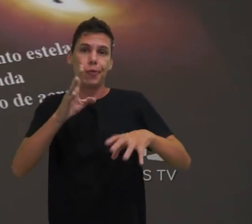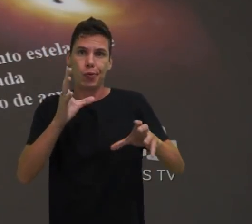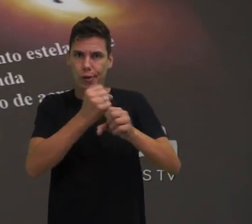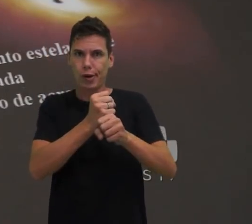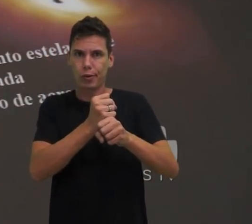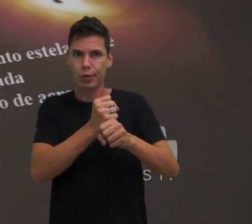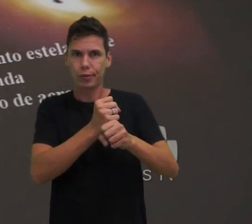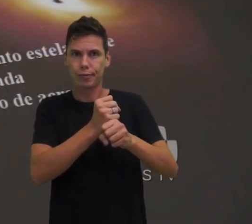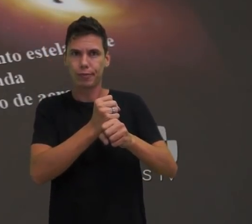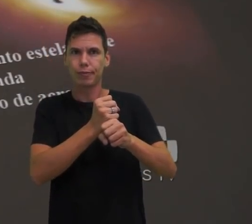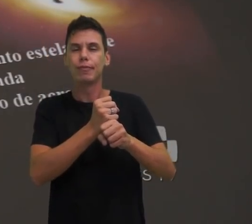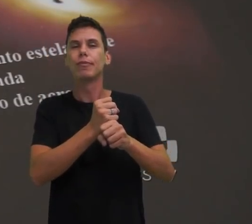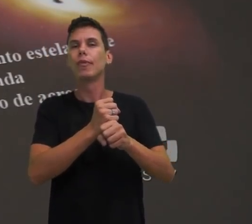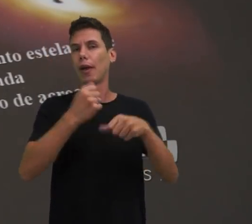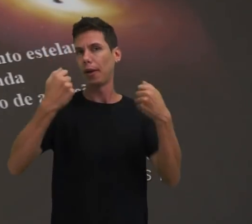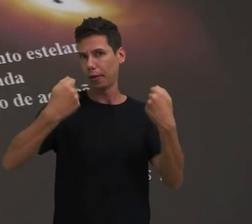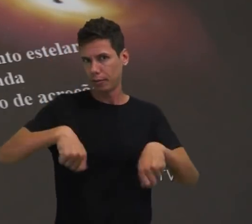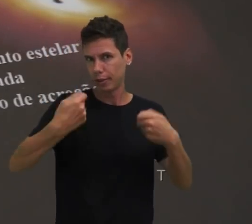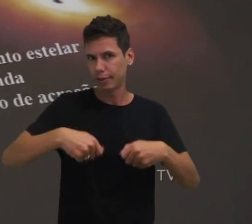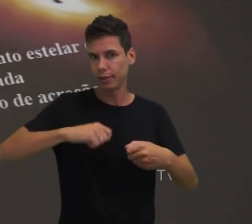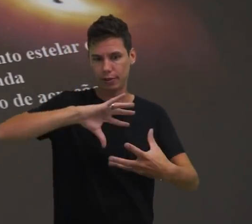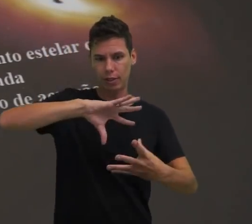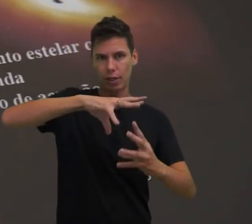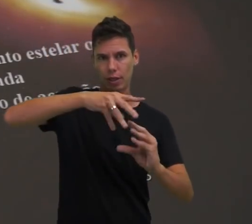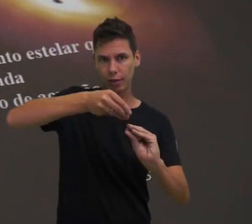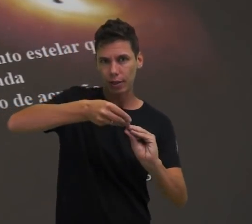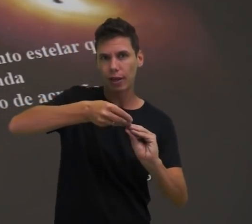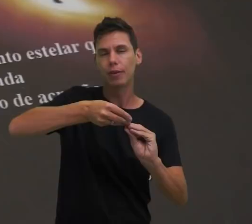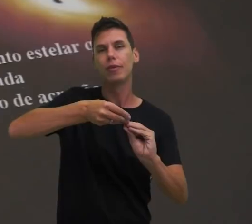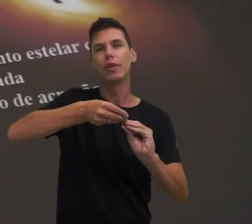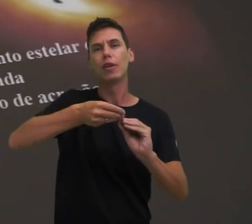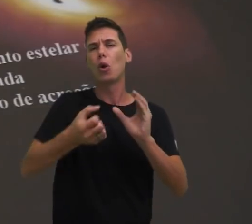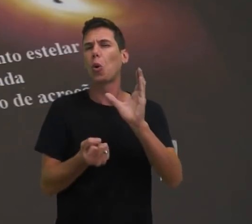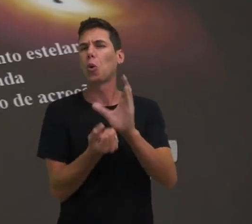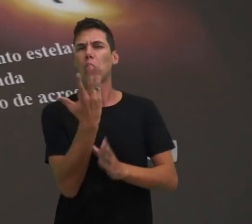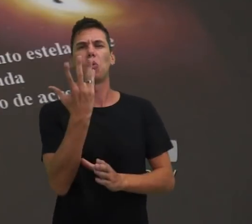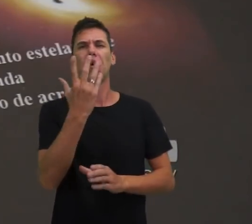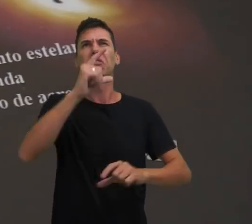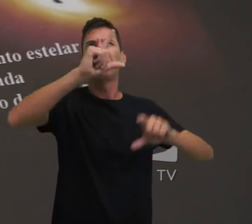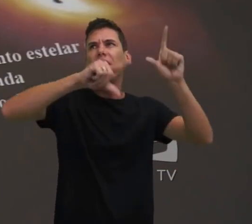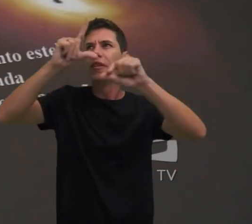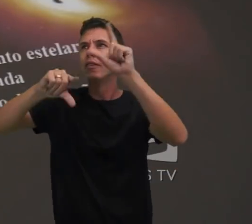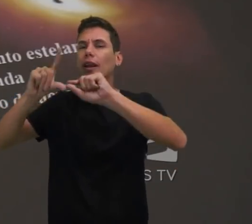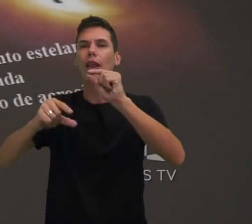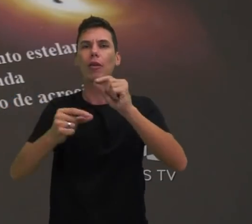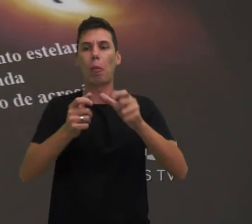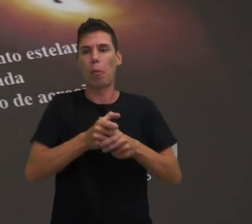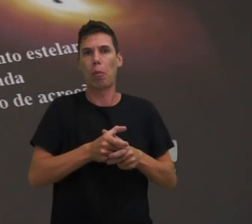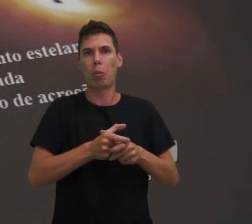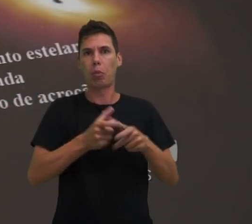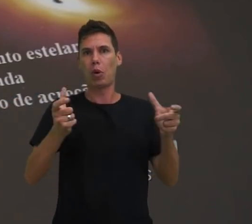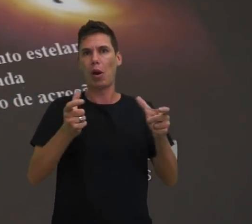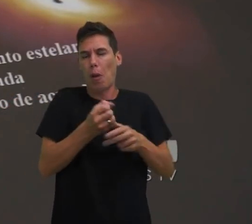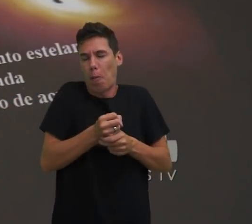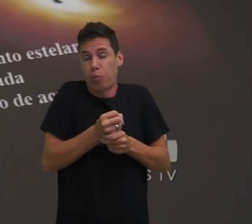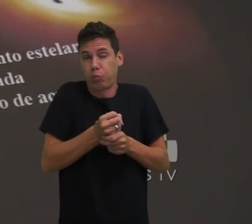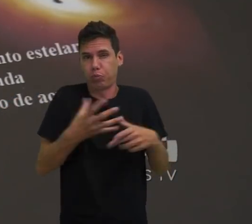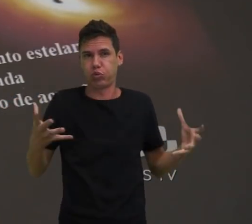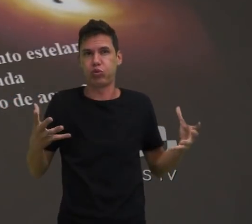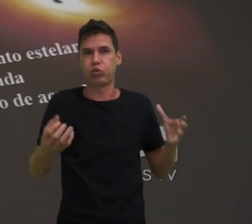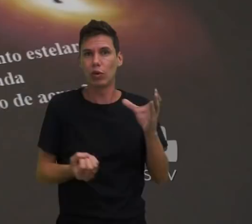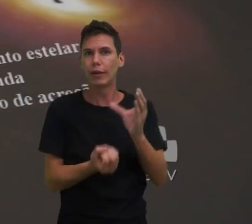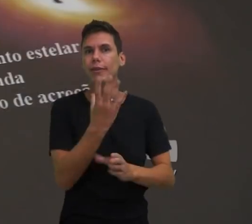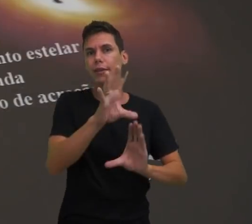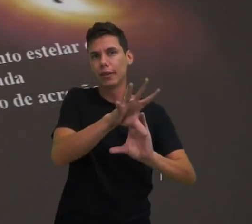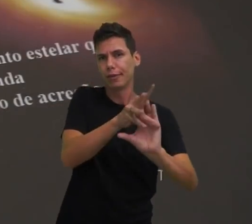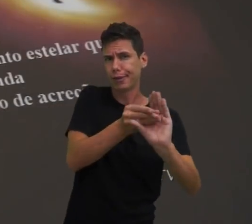de estrelas na Via Láctea, quantas estrelas vão ser massivas o suficiente para quando explodirem em supernovas virar um buraco negro. Nem